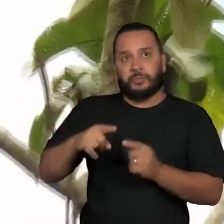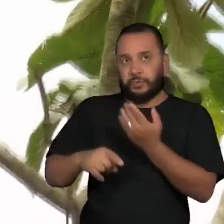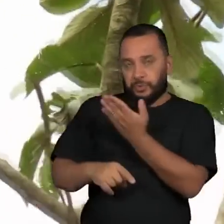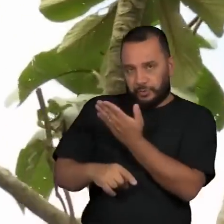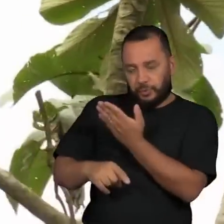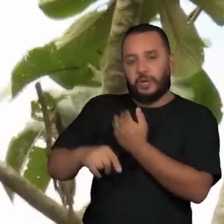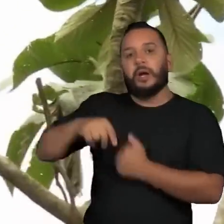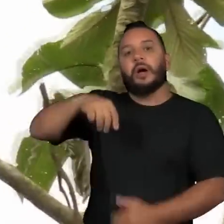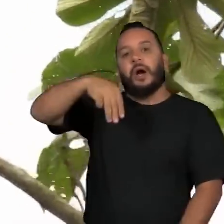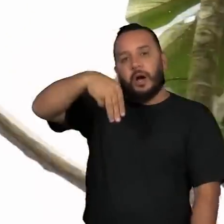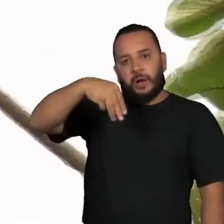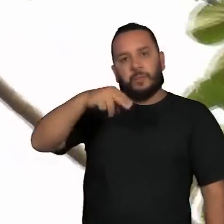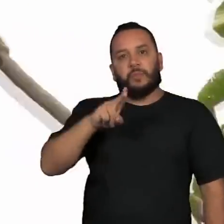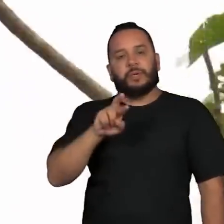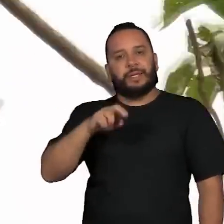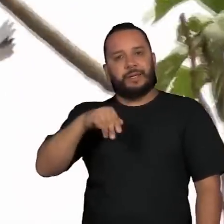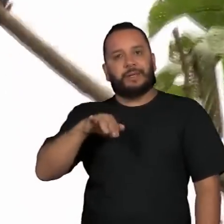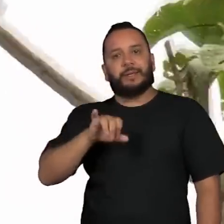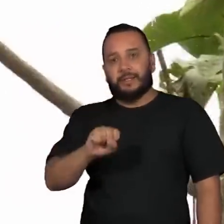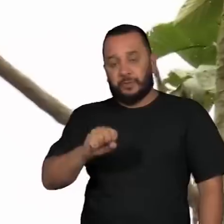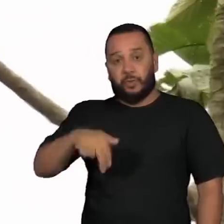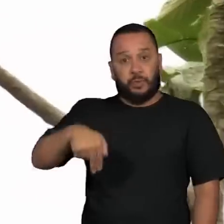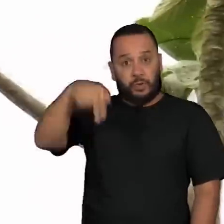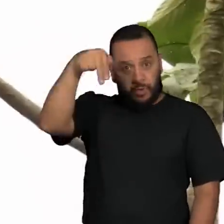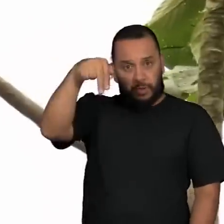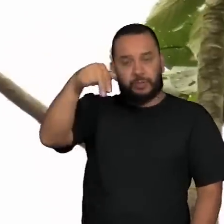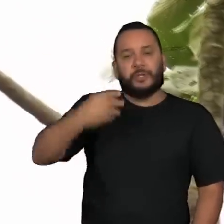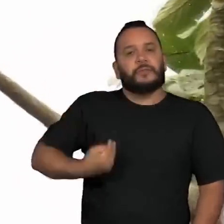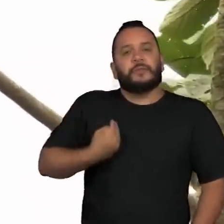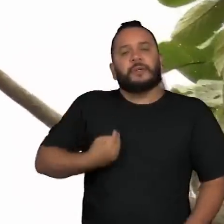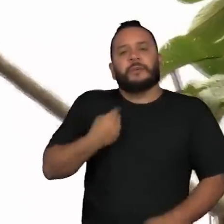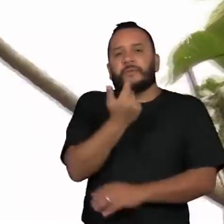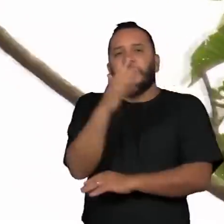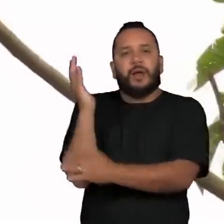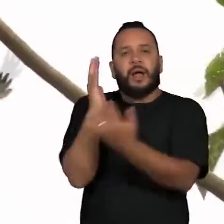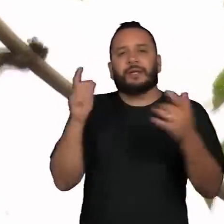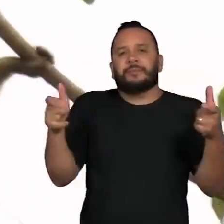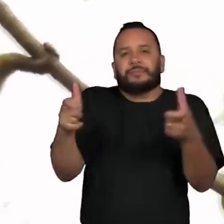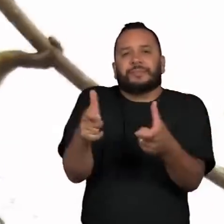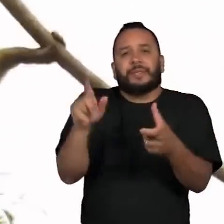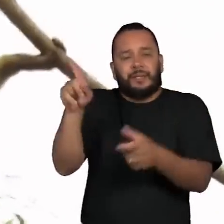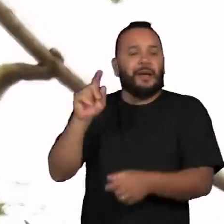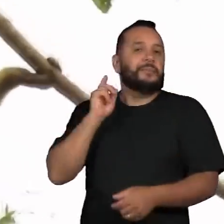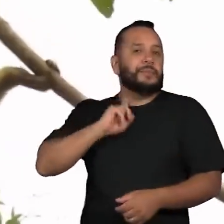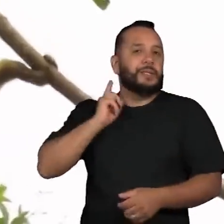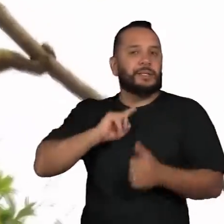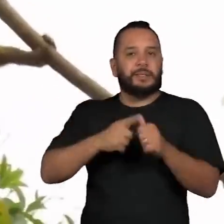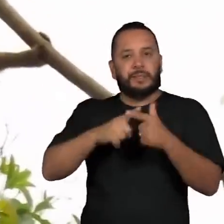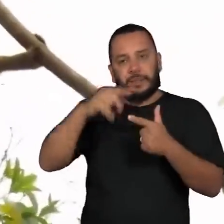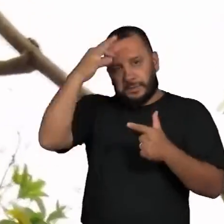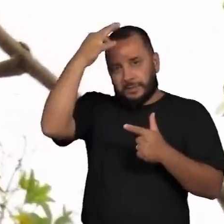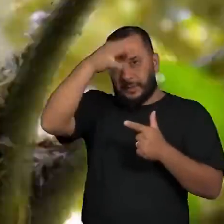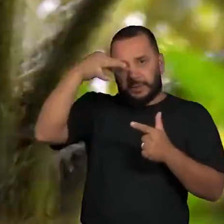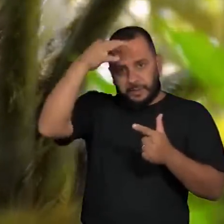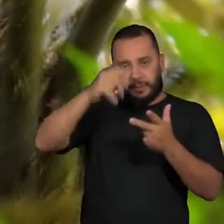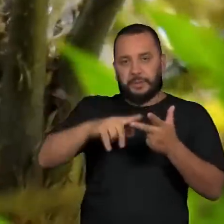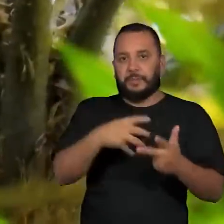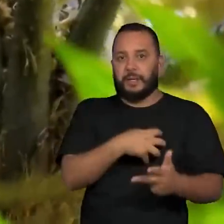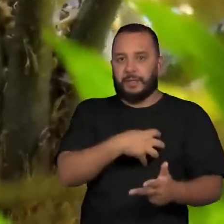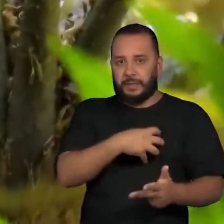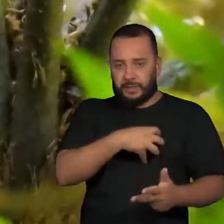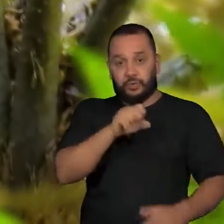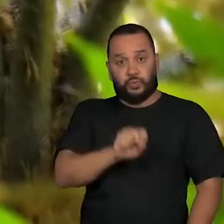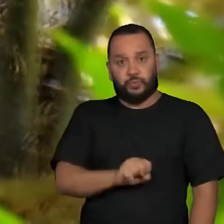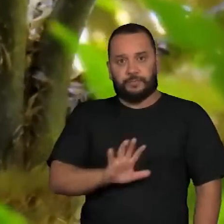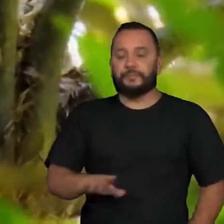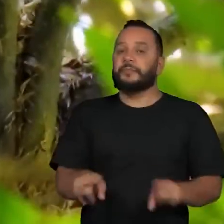do norte, que sobrevivem em poucos fragmentos de floresta em Minas Gerais, Espírito Santo e no sul da Bahia, e muriquis